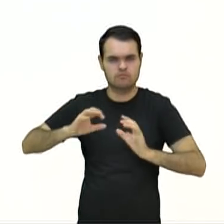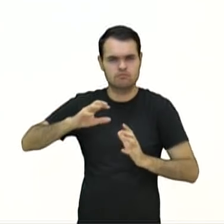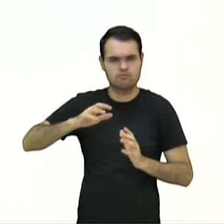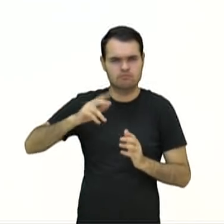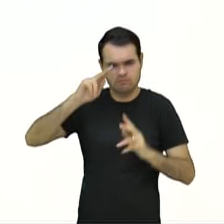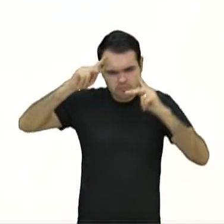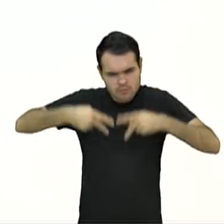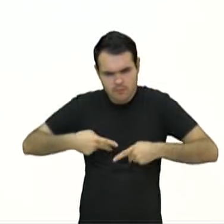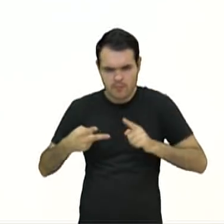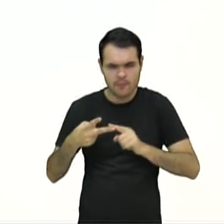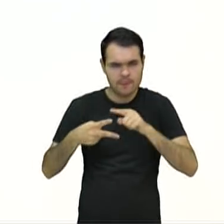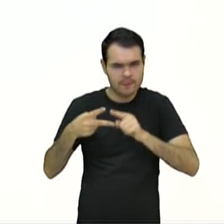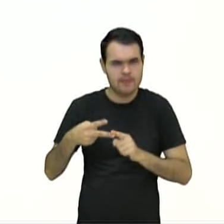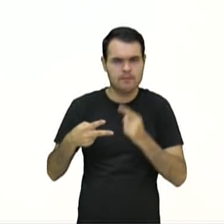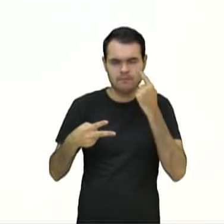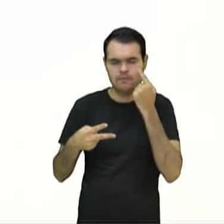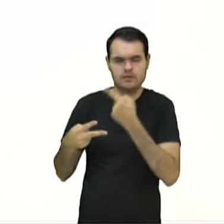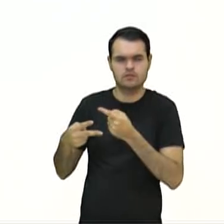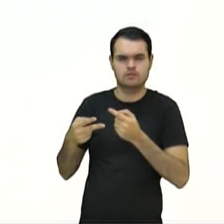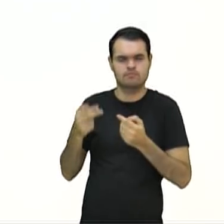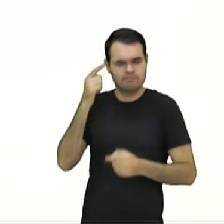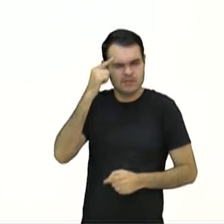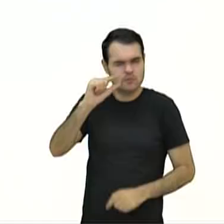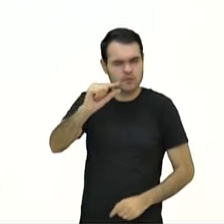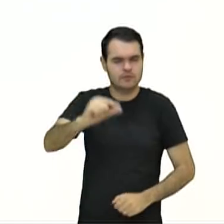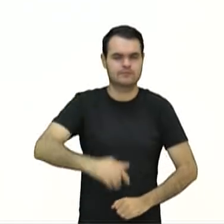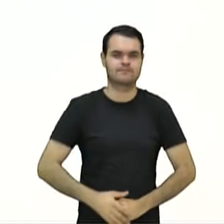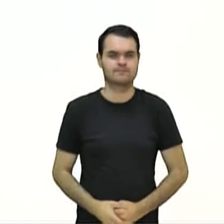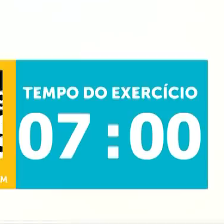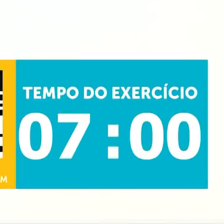um pouquinho e considere essas duas situações.